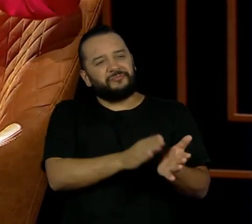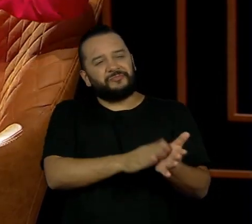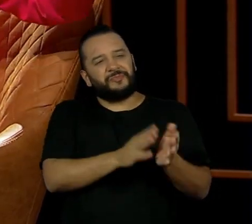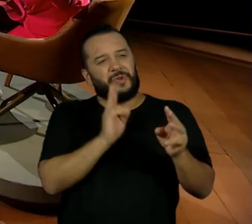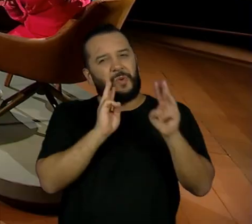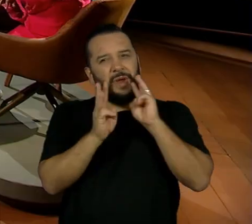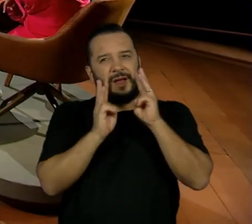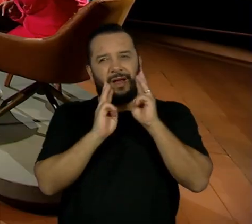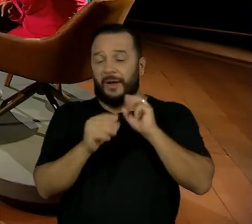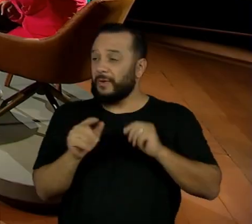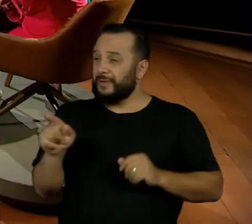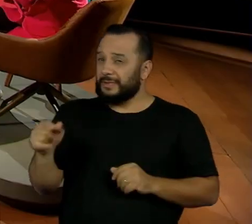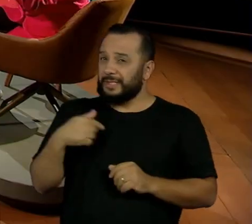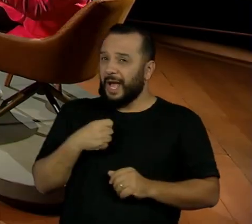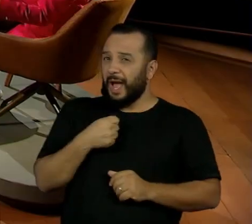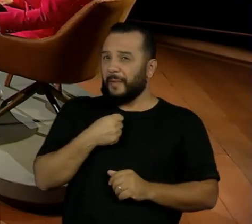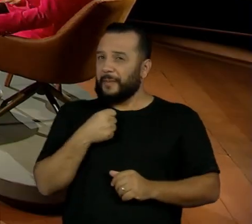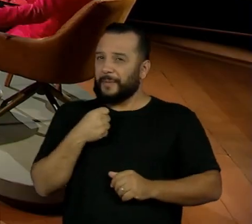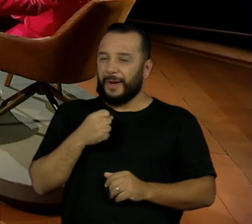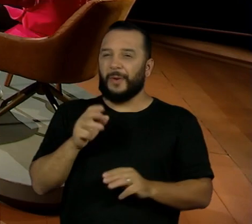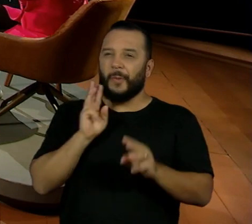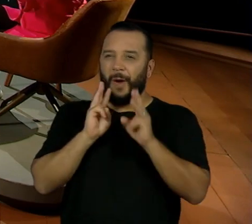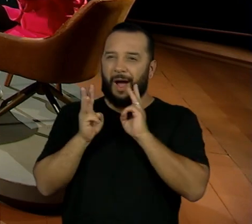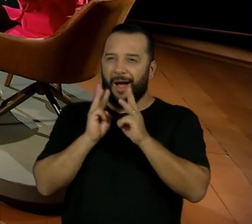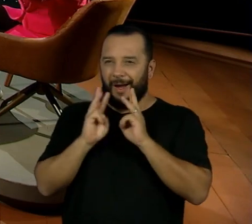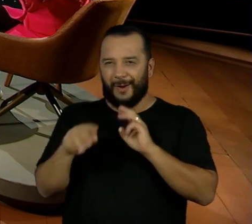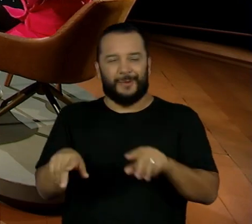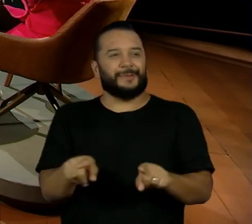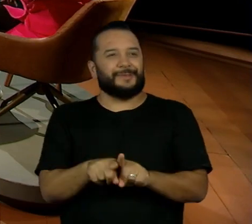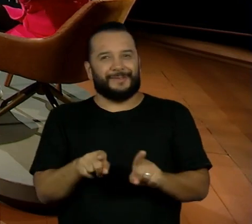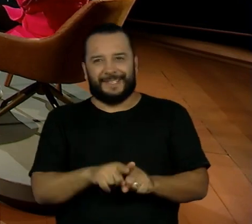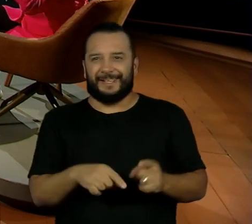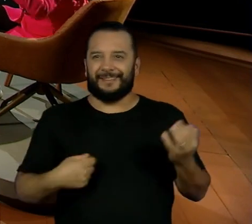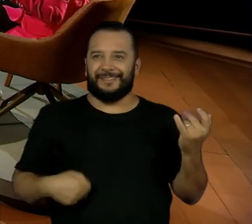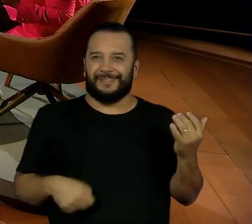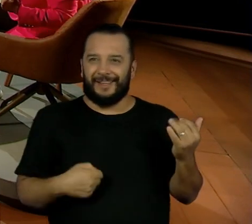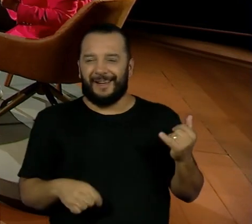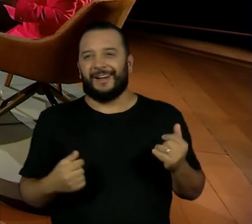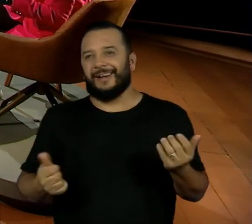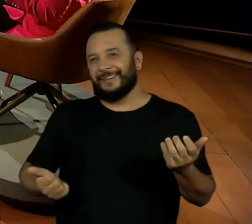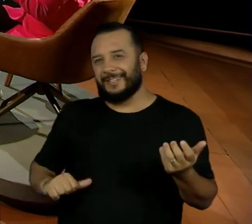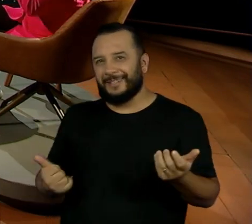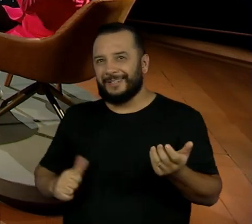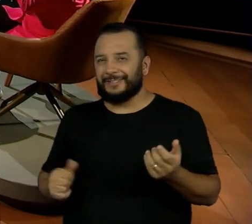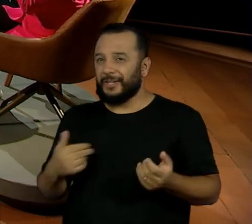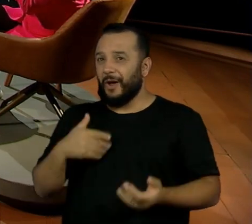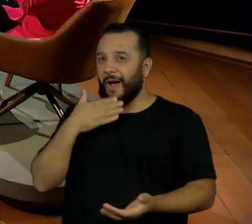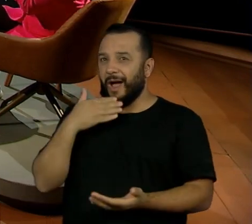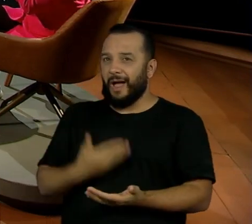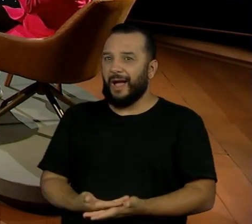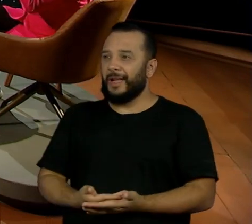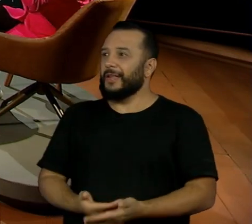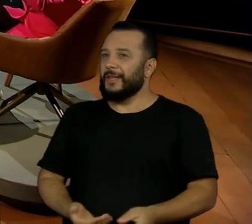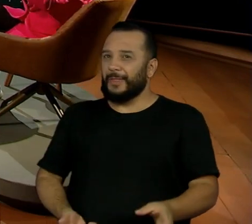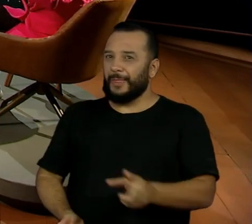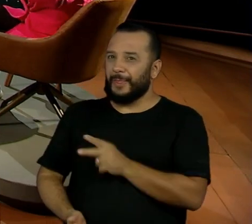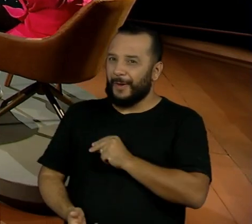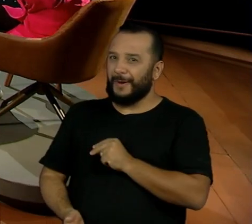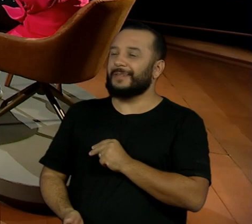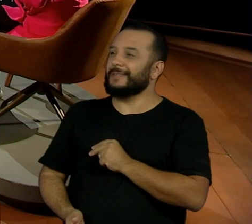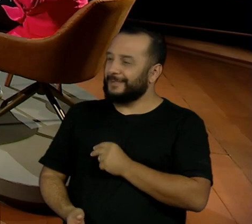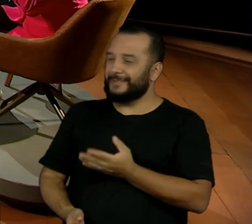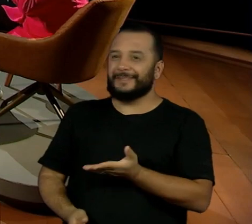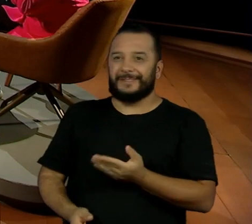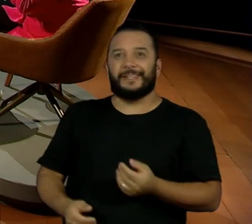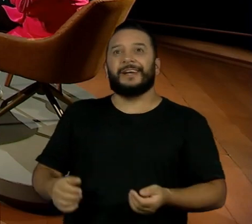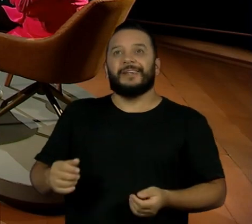Os backs, eu falo, uau. A guitarra, o baixo, eu falo, nossa. Eu falo, o